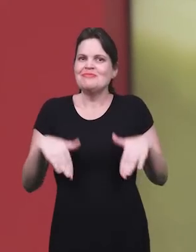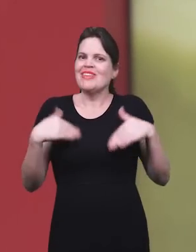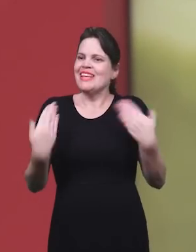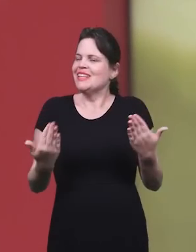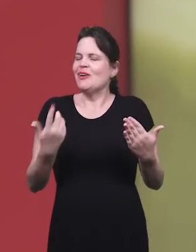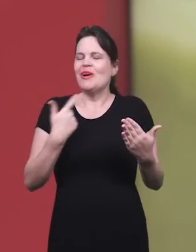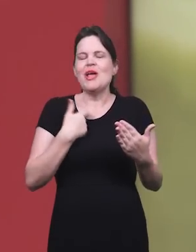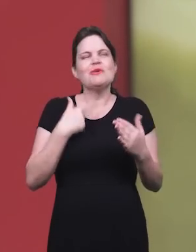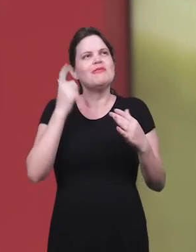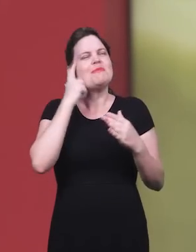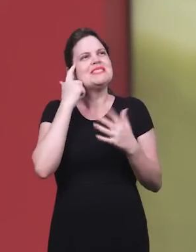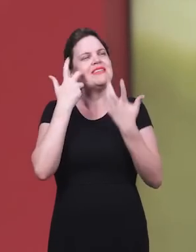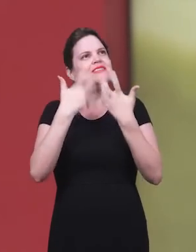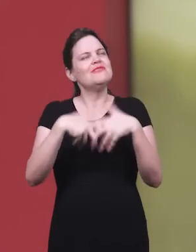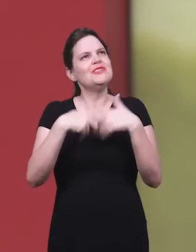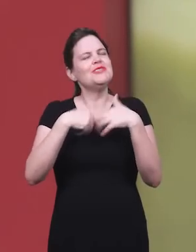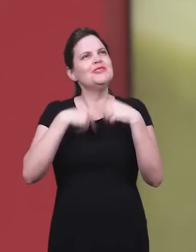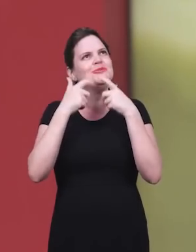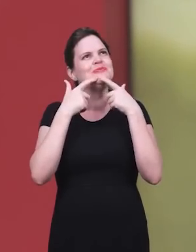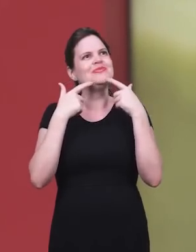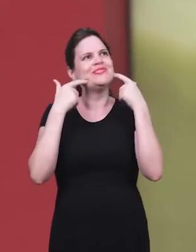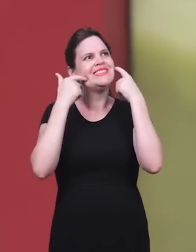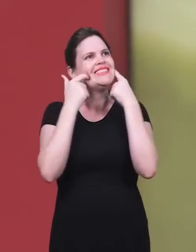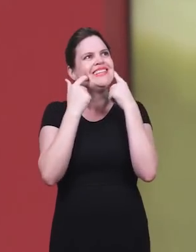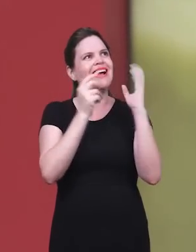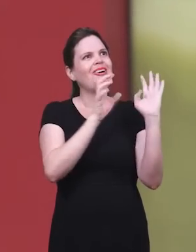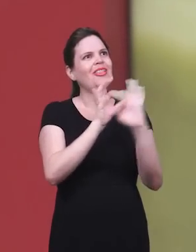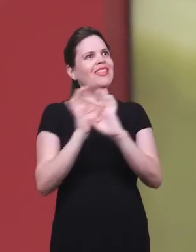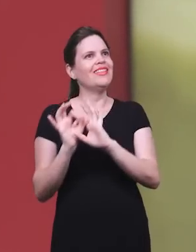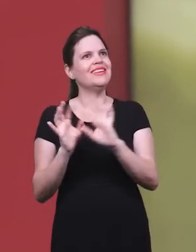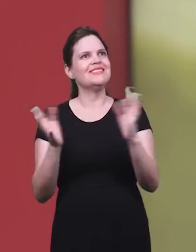que eu estava aqui alegre, porque